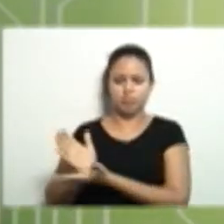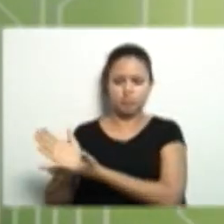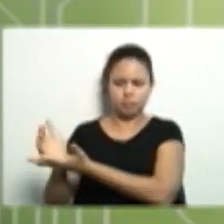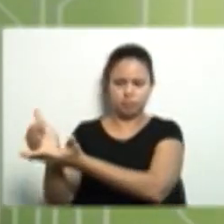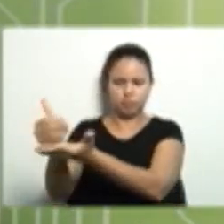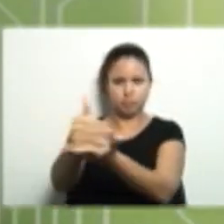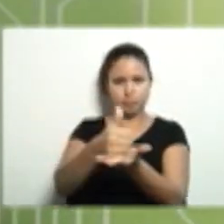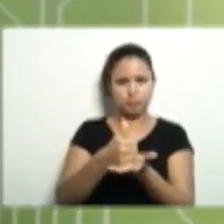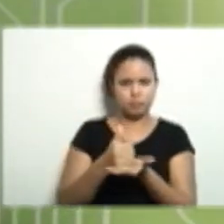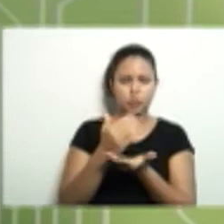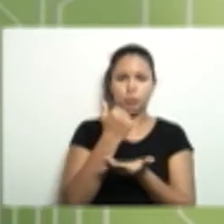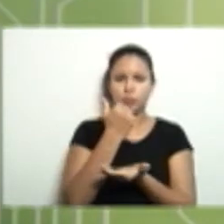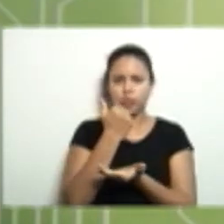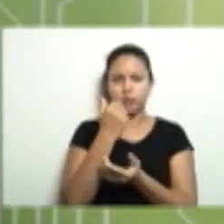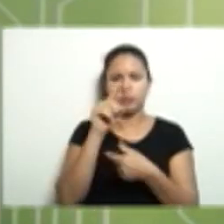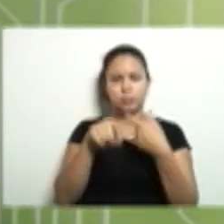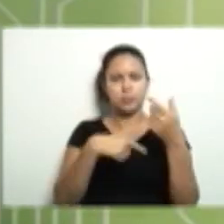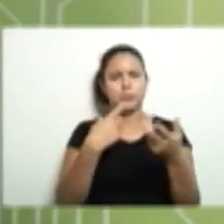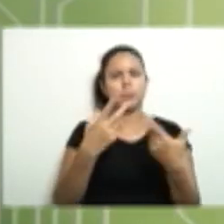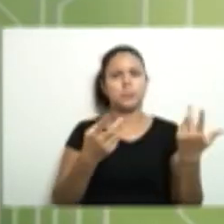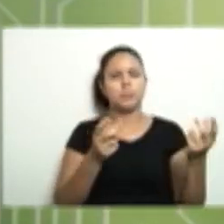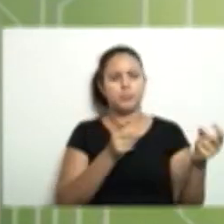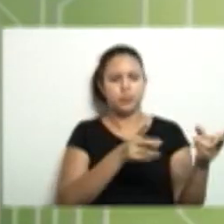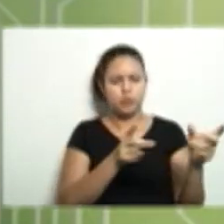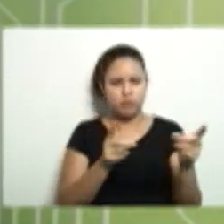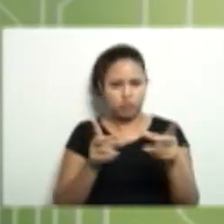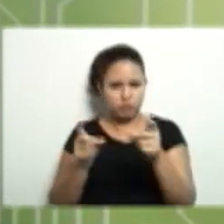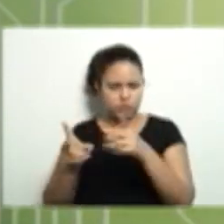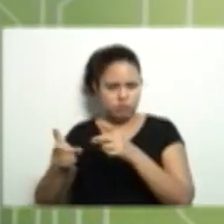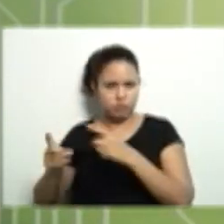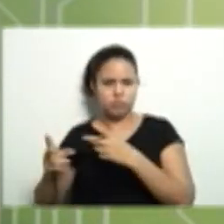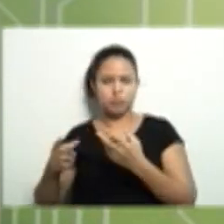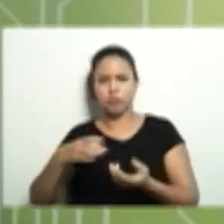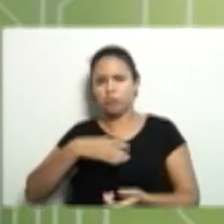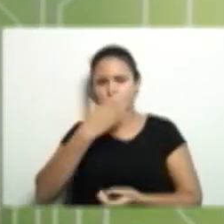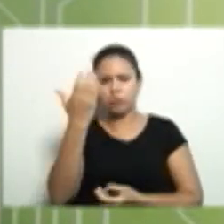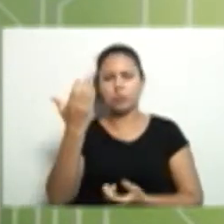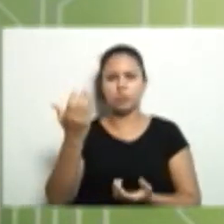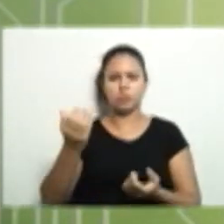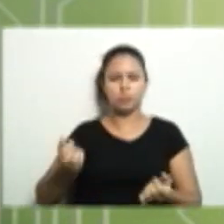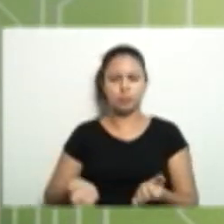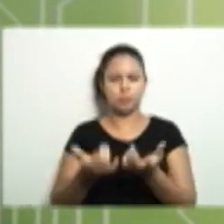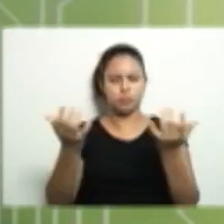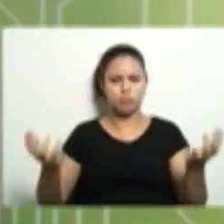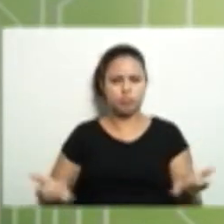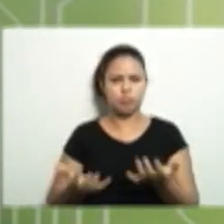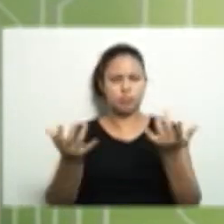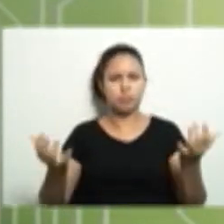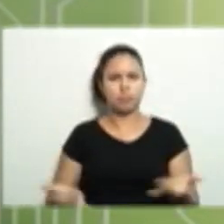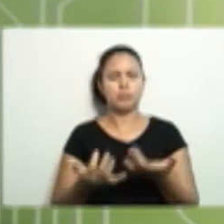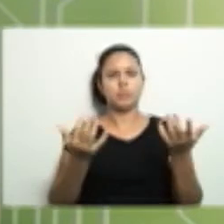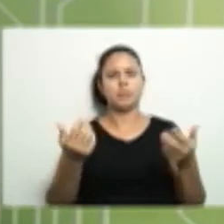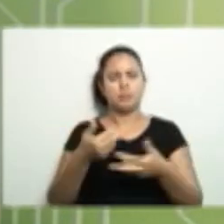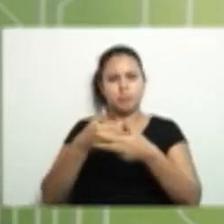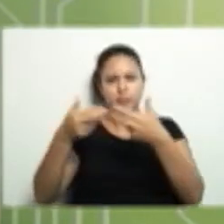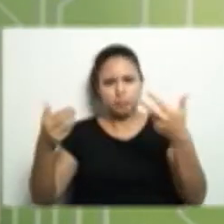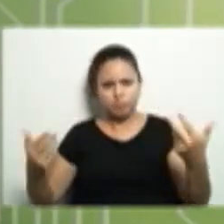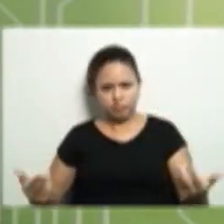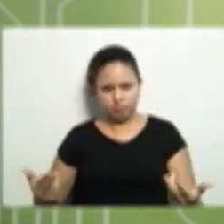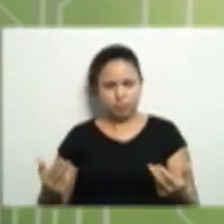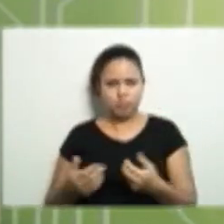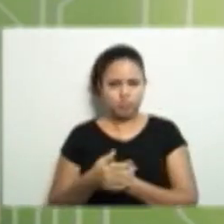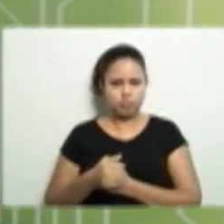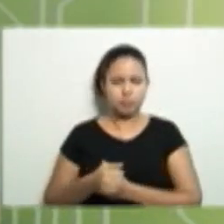esses alimentos do dia a dia, são saladas, são frutas, são verduras, não são exatamente aquele produto modelo